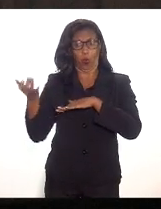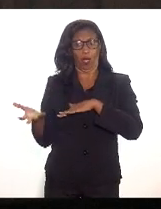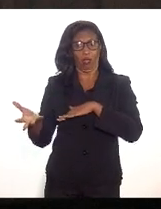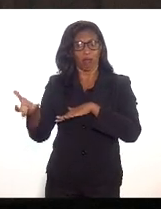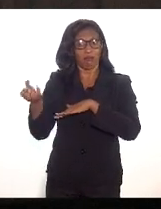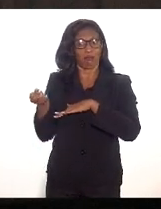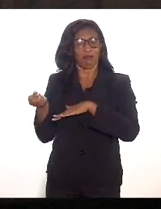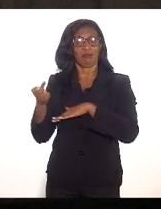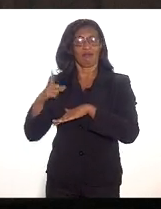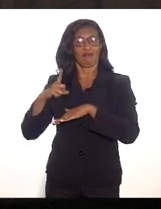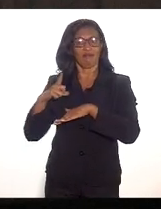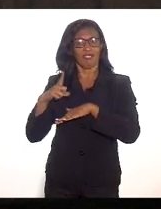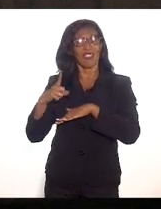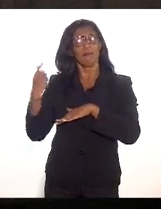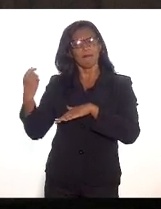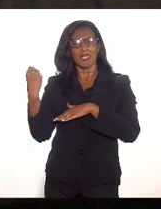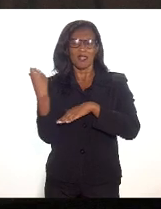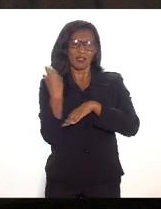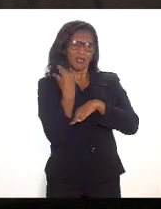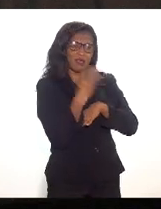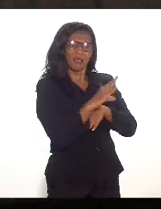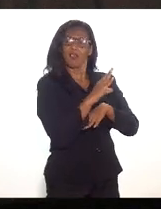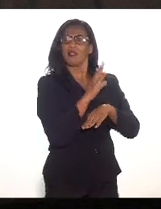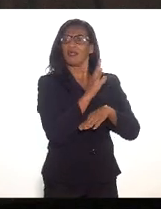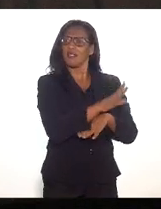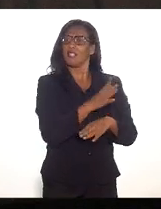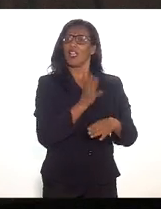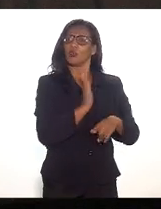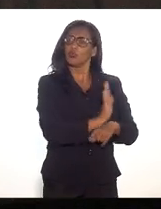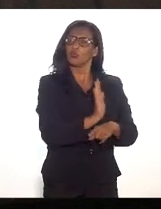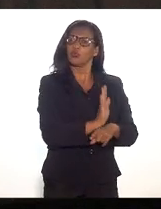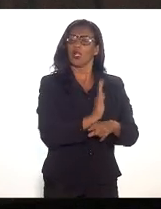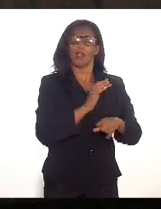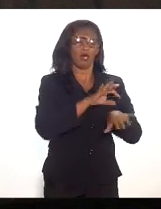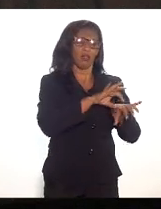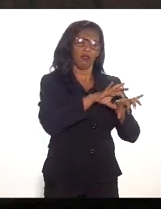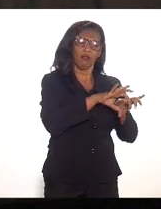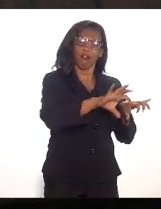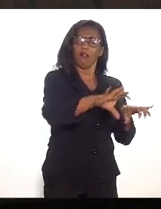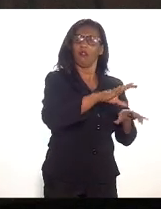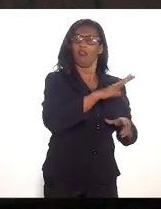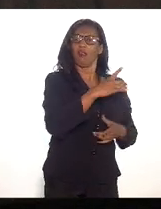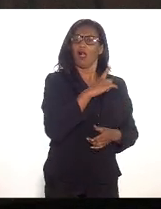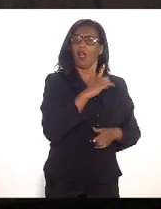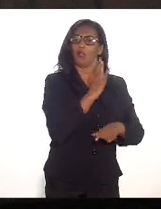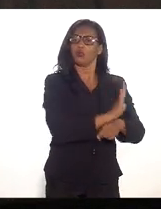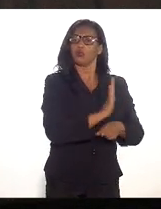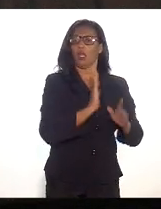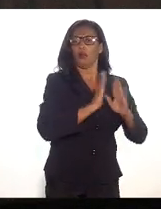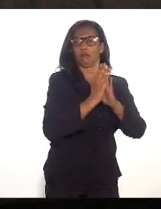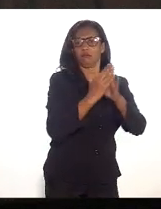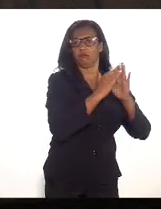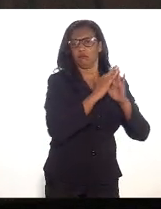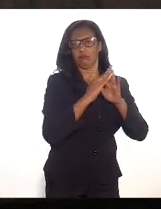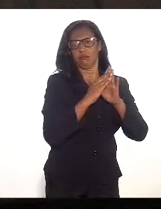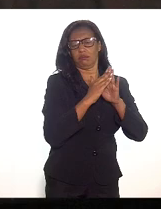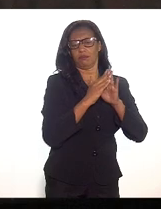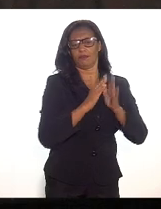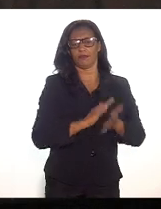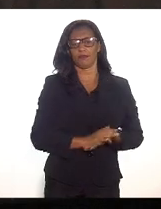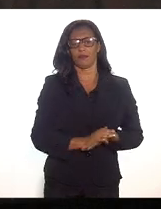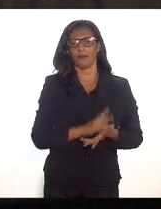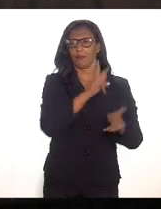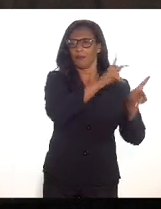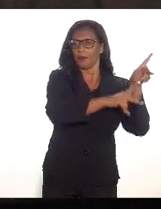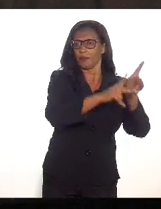dessa empresa tem que ser investido em saneamento básico, tem que ser investido para atender a nossa população. E não poderia deixar